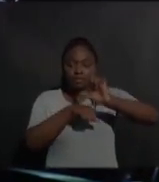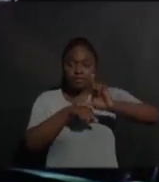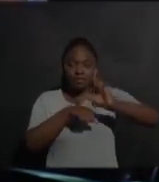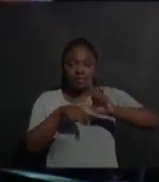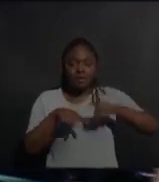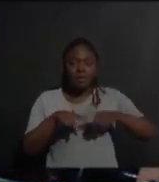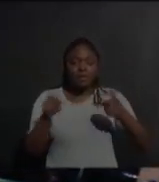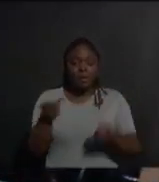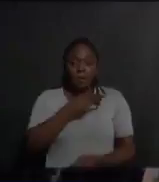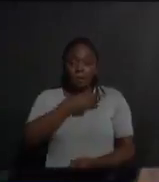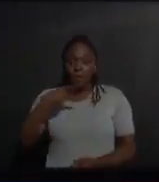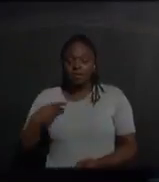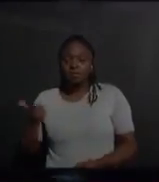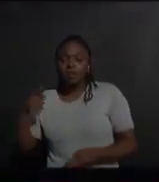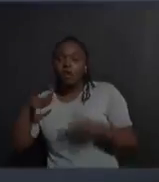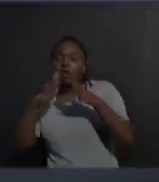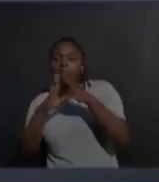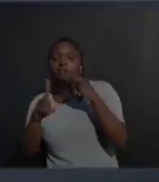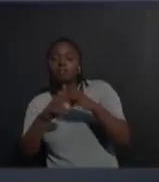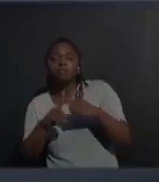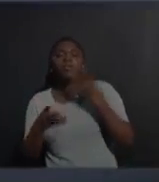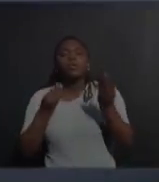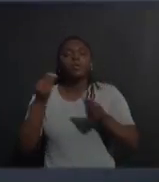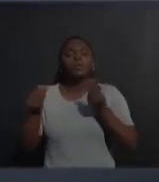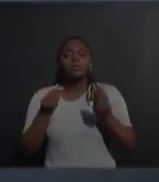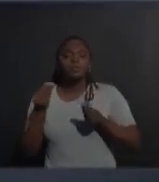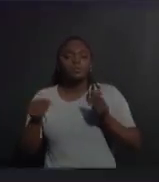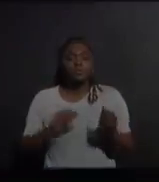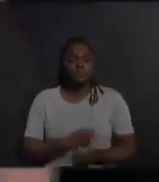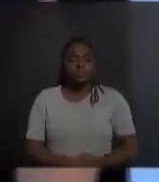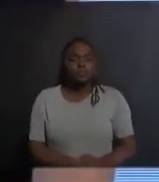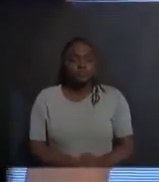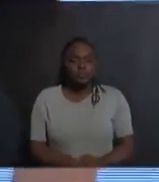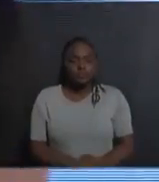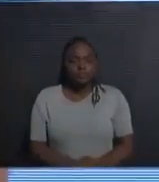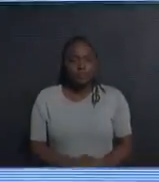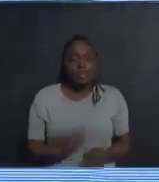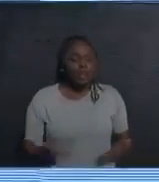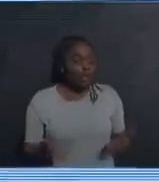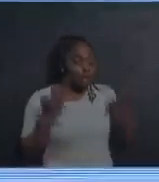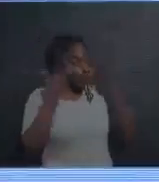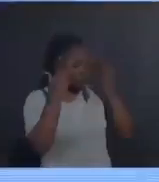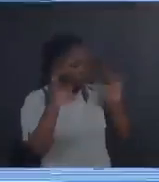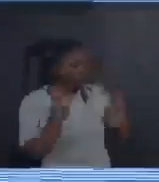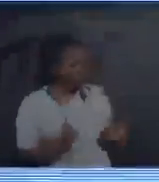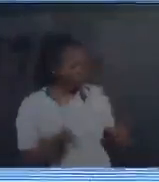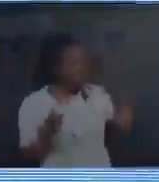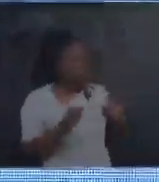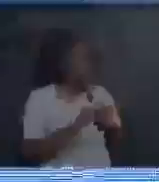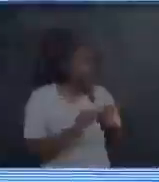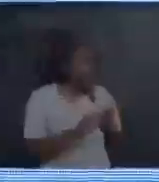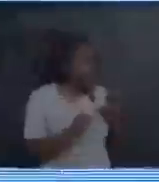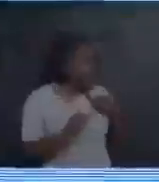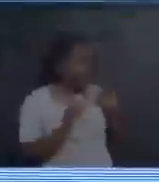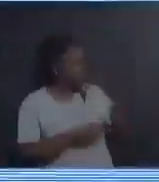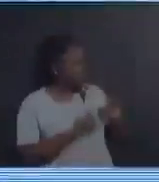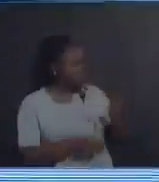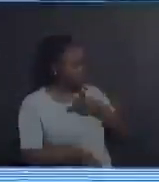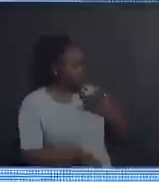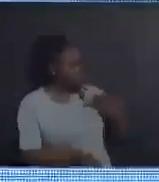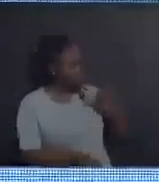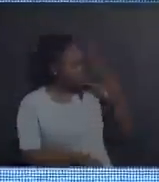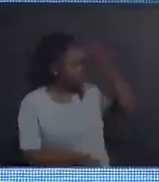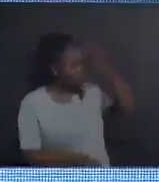pastor de outras igrejas. Como que eu viro para o papo assim? O senhor não sabe o que você está fazendo. Deixa eu te ensinar, pastor